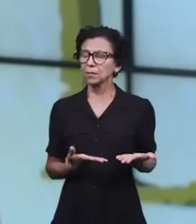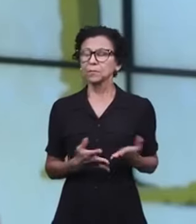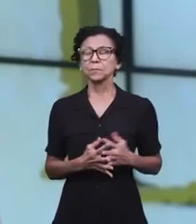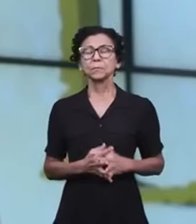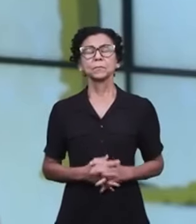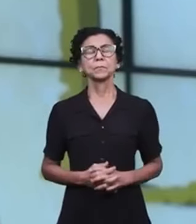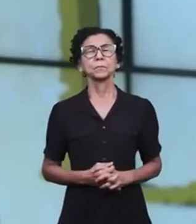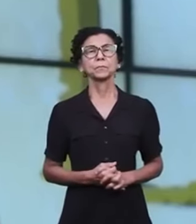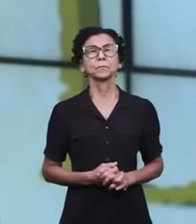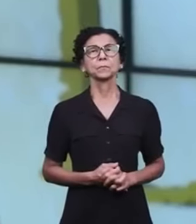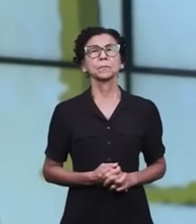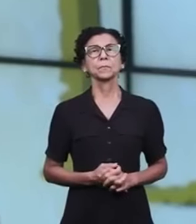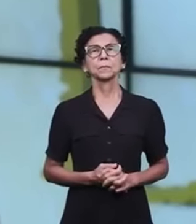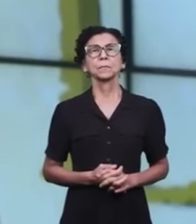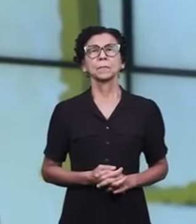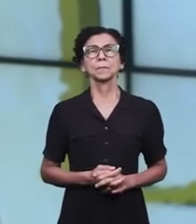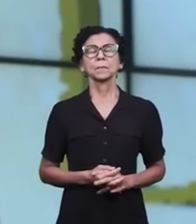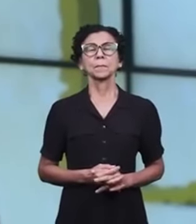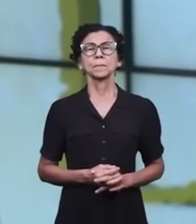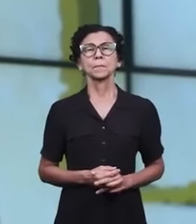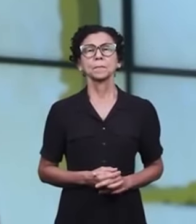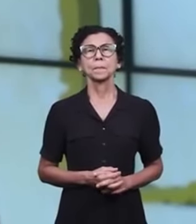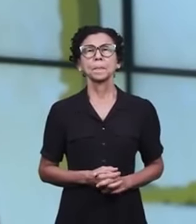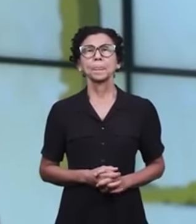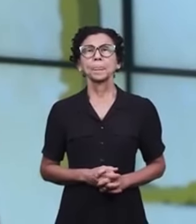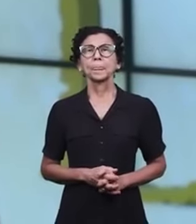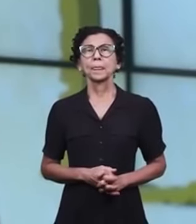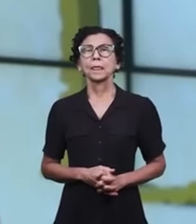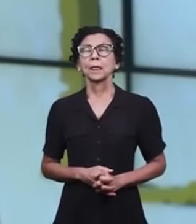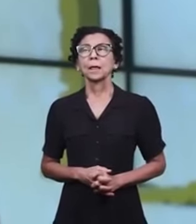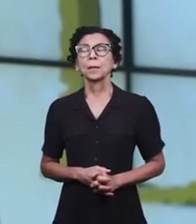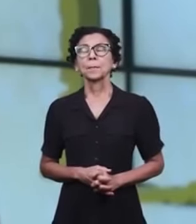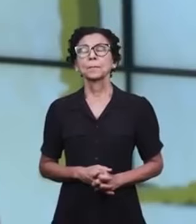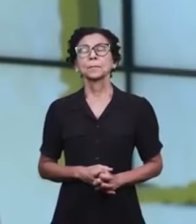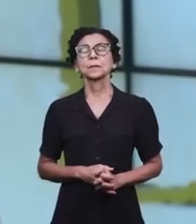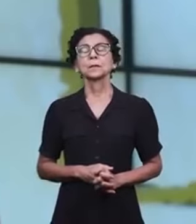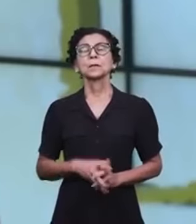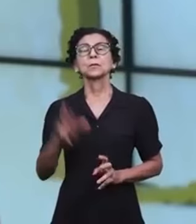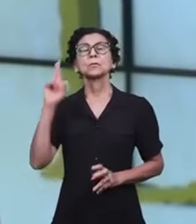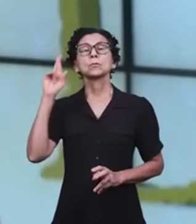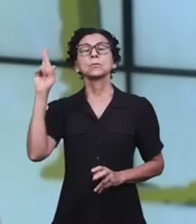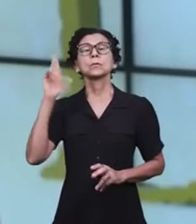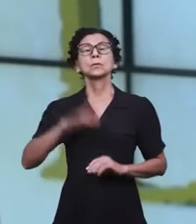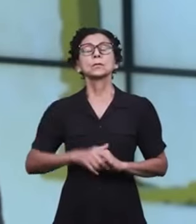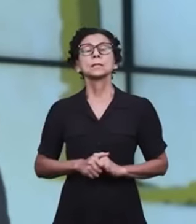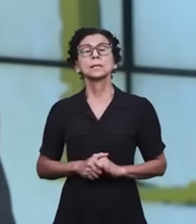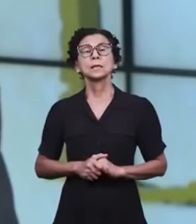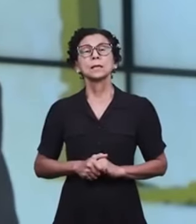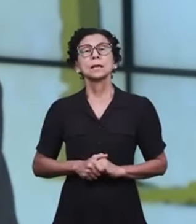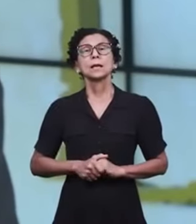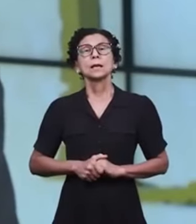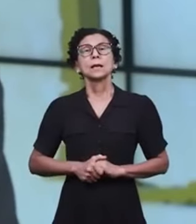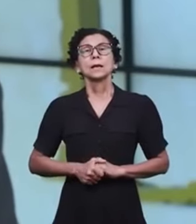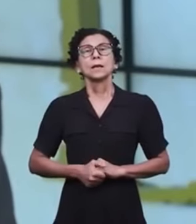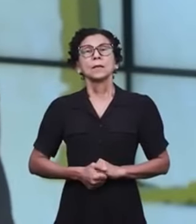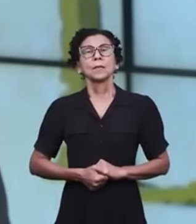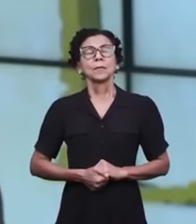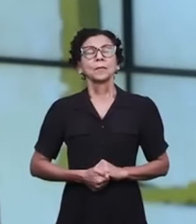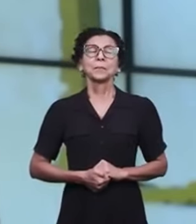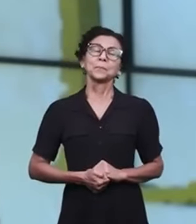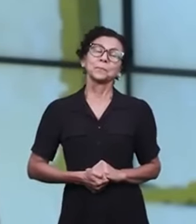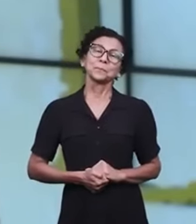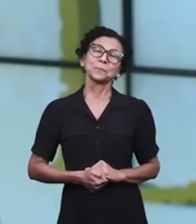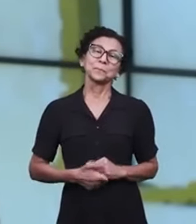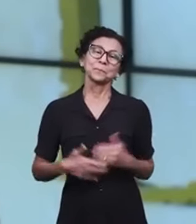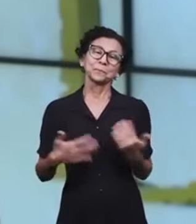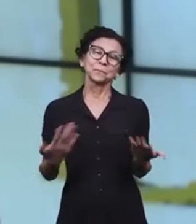quando o Senhor fala e aponta para Saul a obra de Davi, ele fala assim: mas eu separei um melhor do que ti.